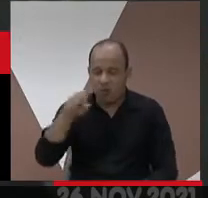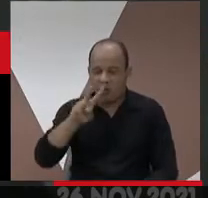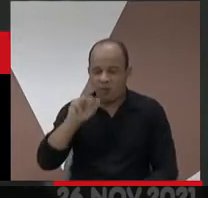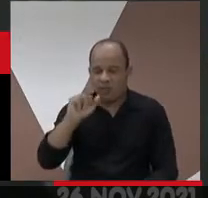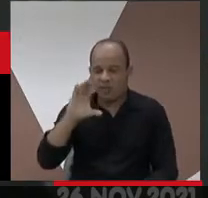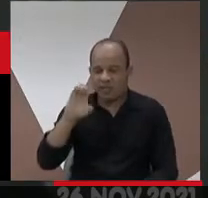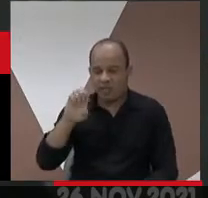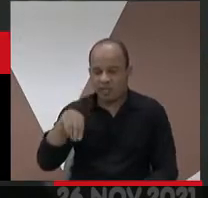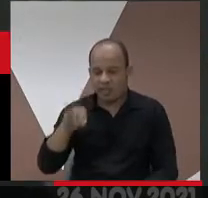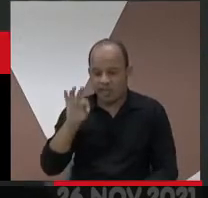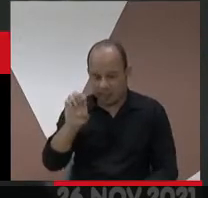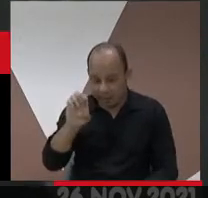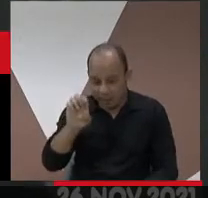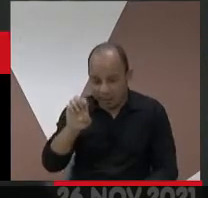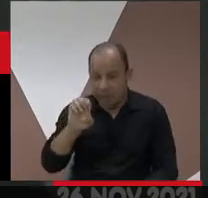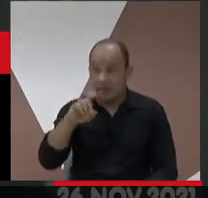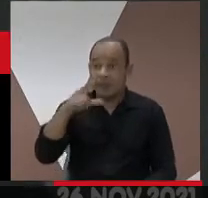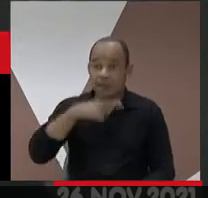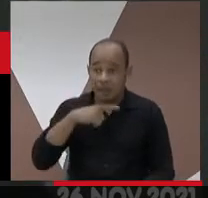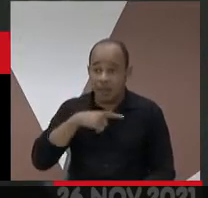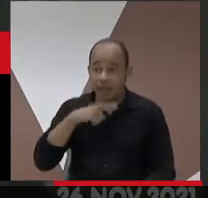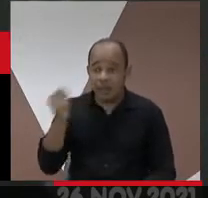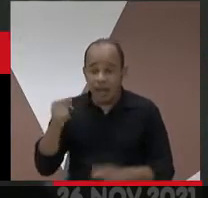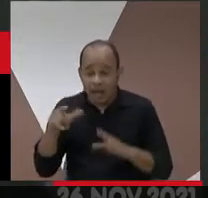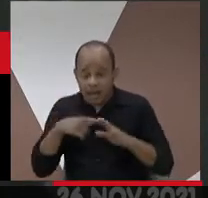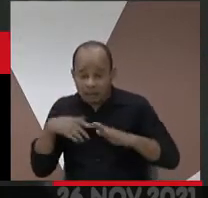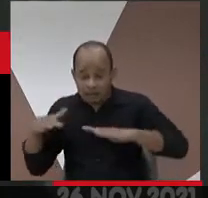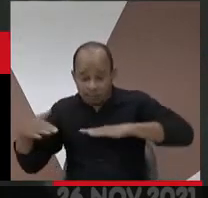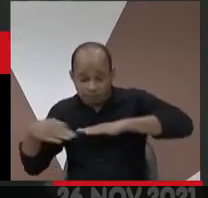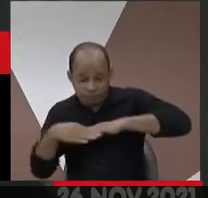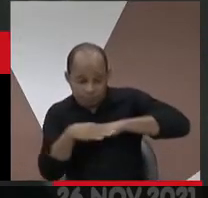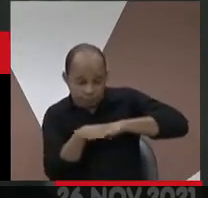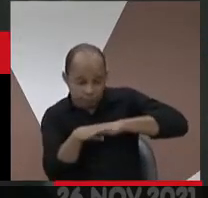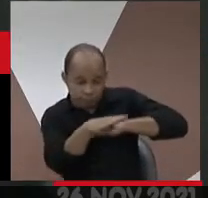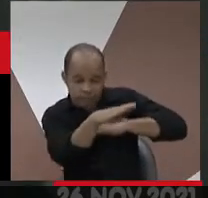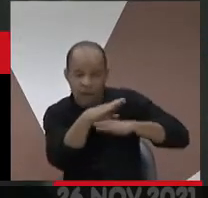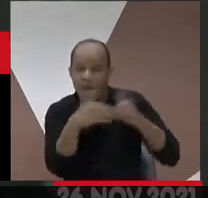pessoa passa pela Praça São Vicente para sair na Marginal do lado do aeroporto Carlos Prates,